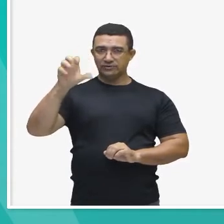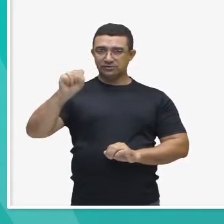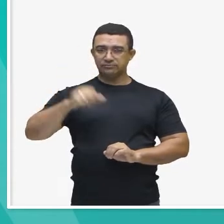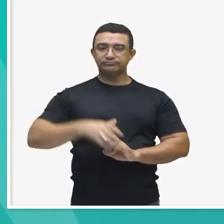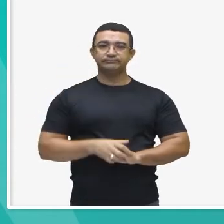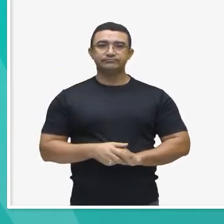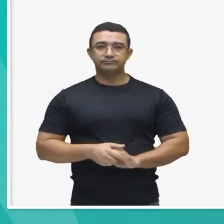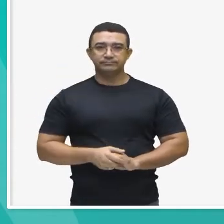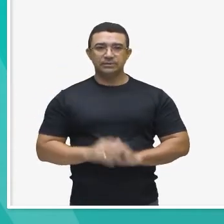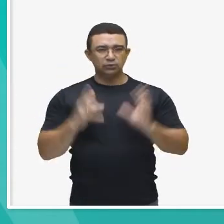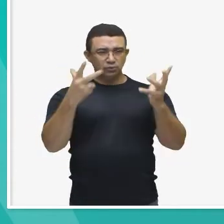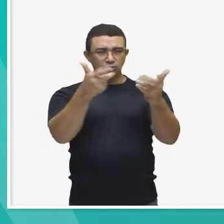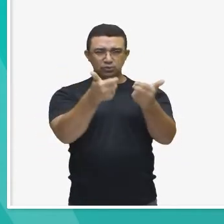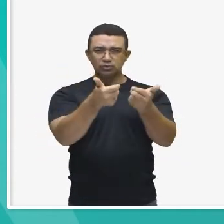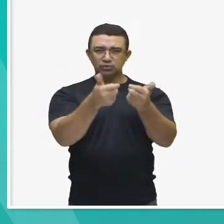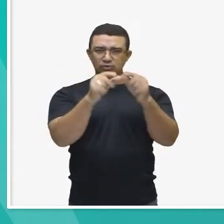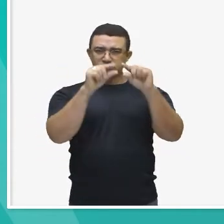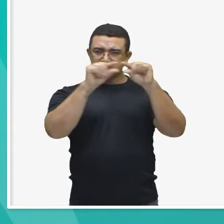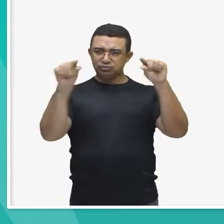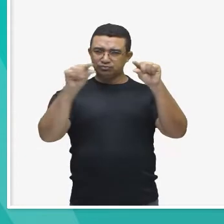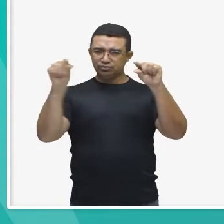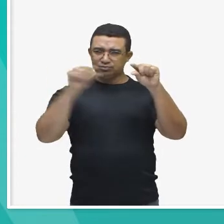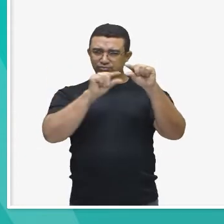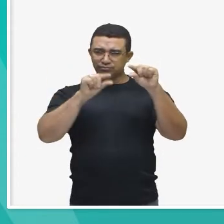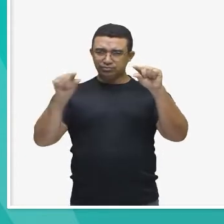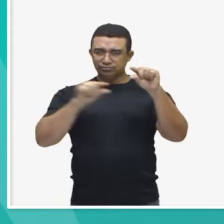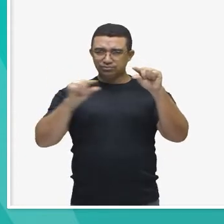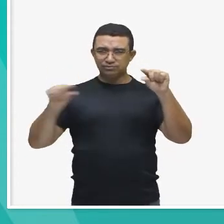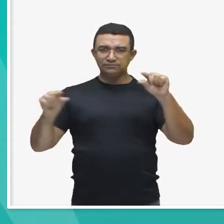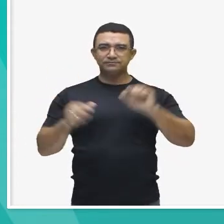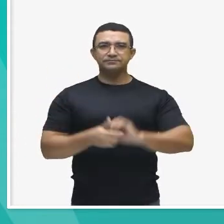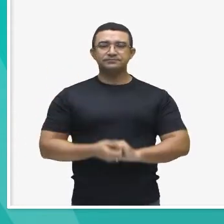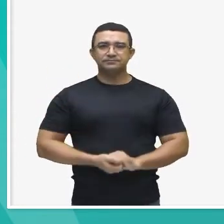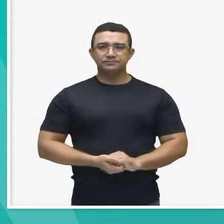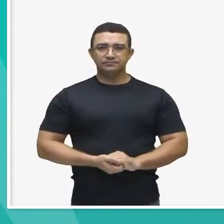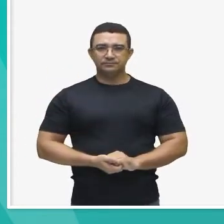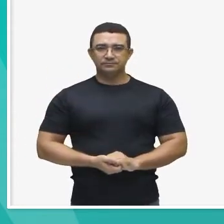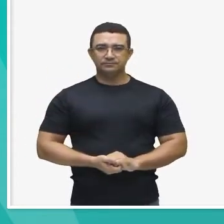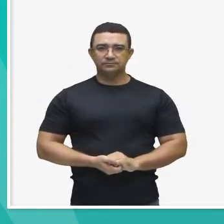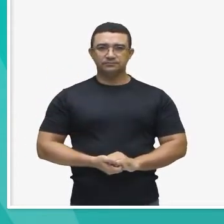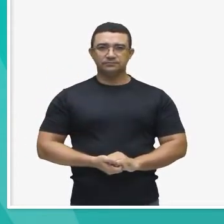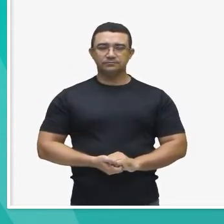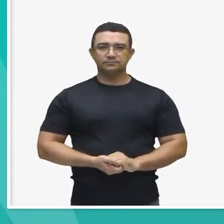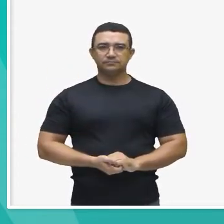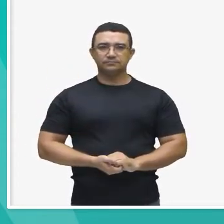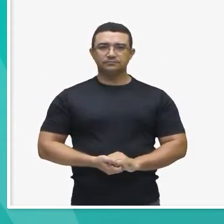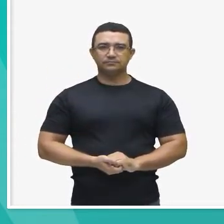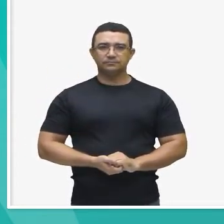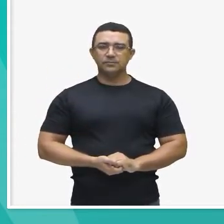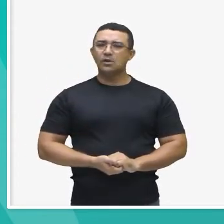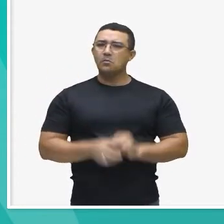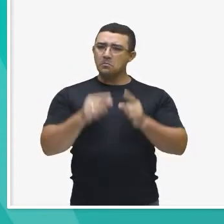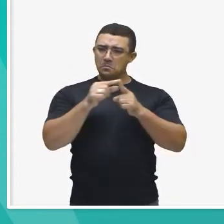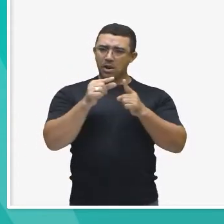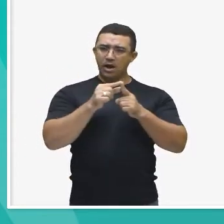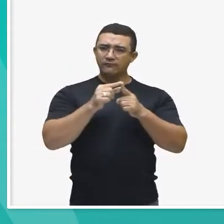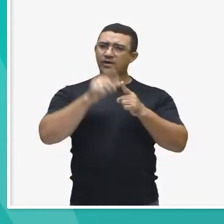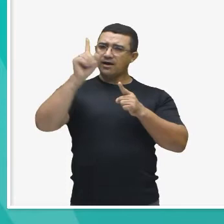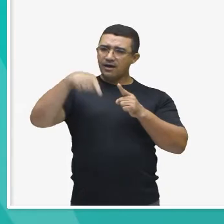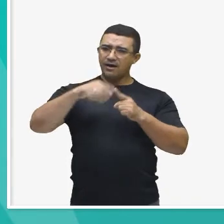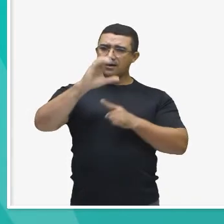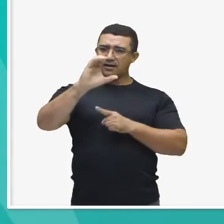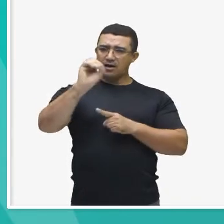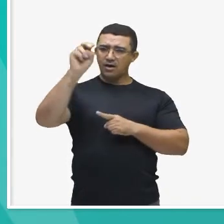porque, que, conforme, embora, logo que. Essas palavras são